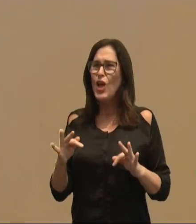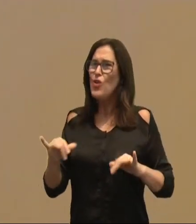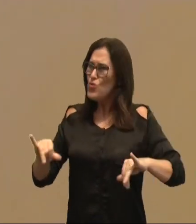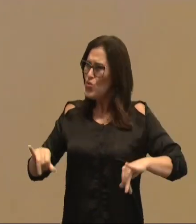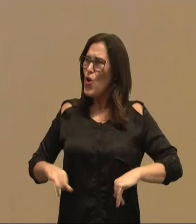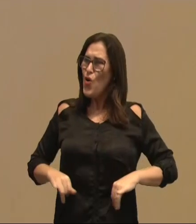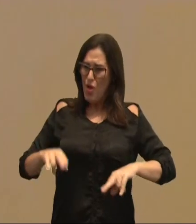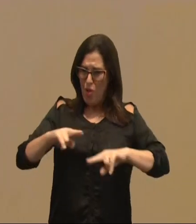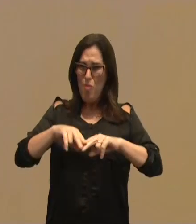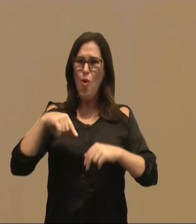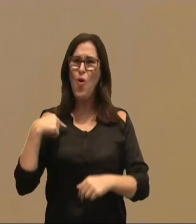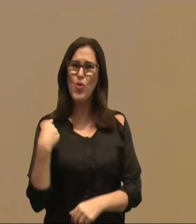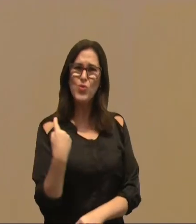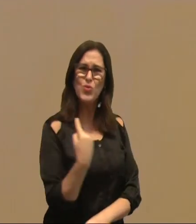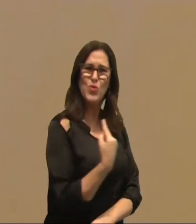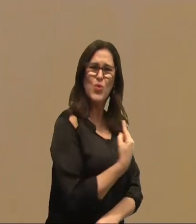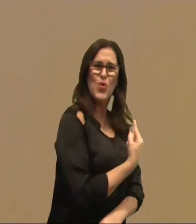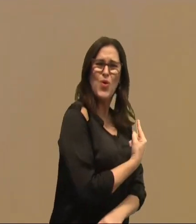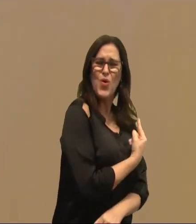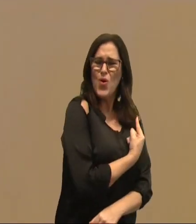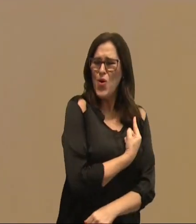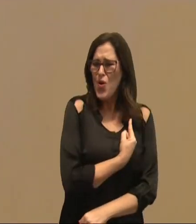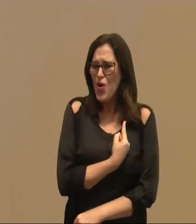sofreu por nós por